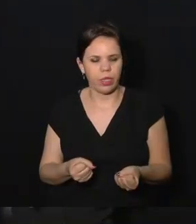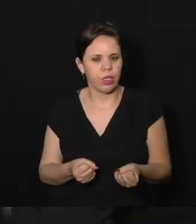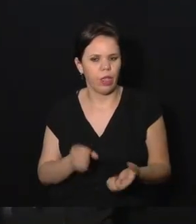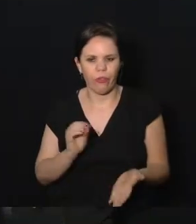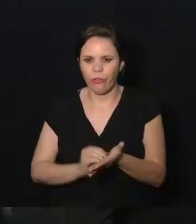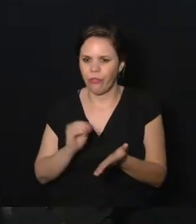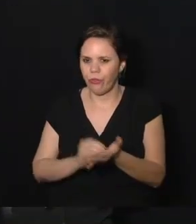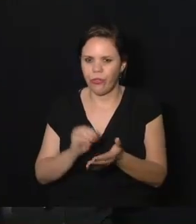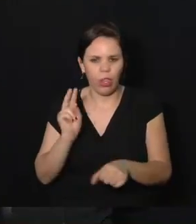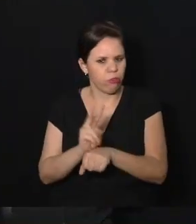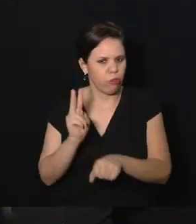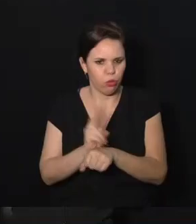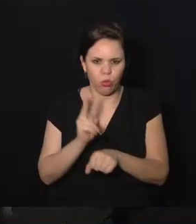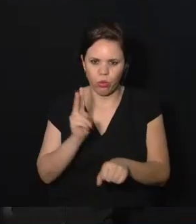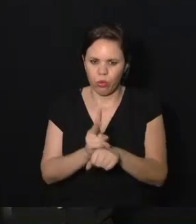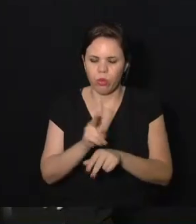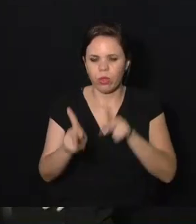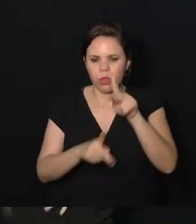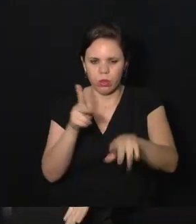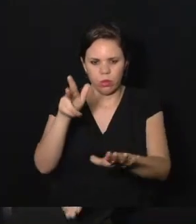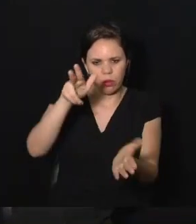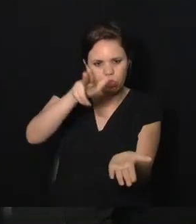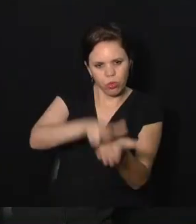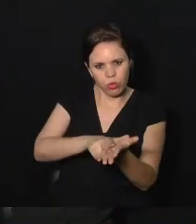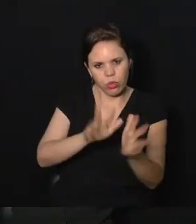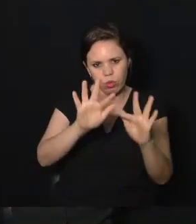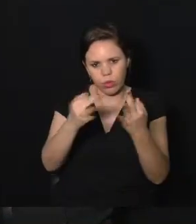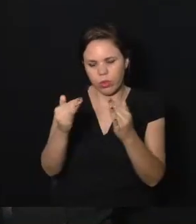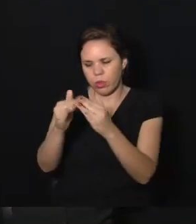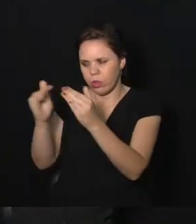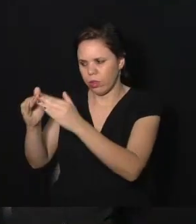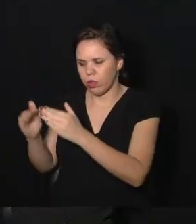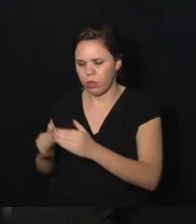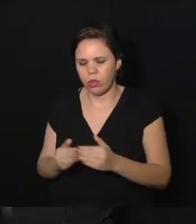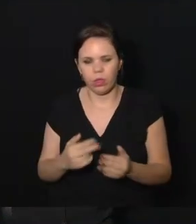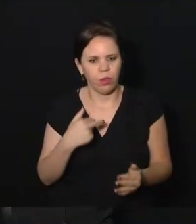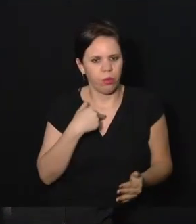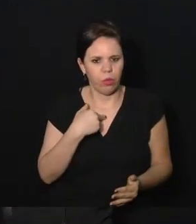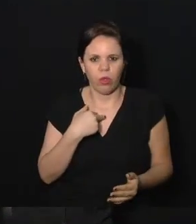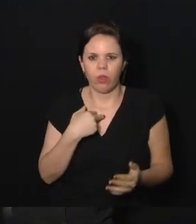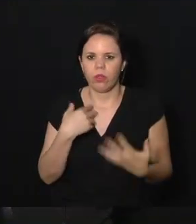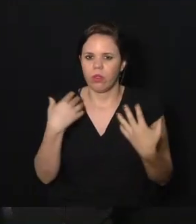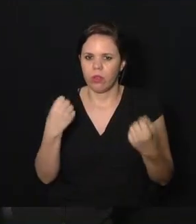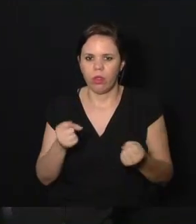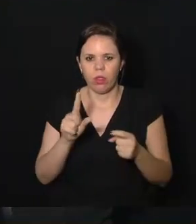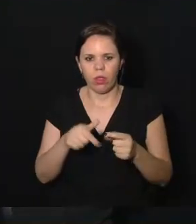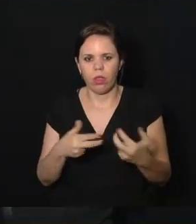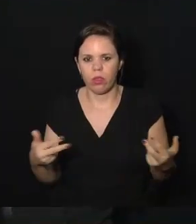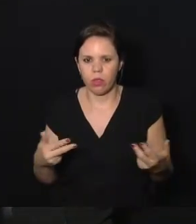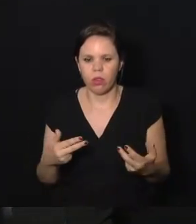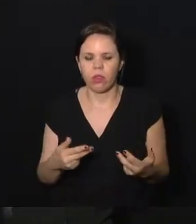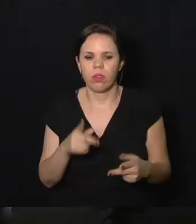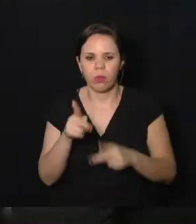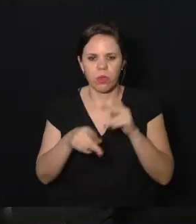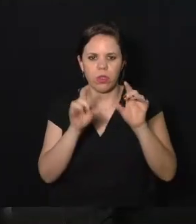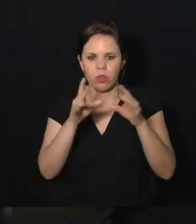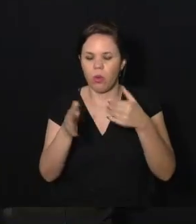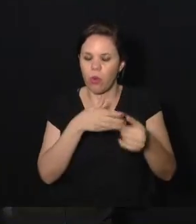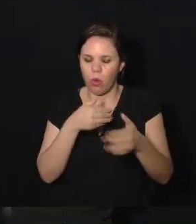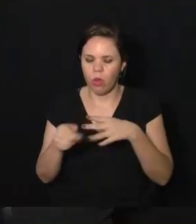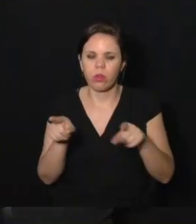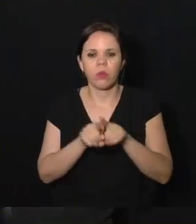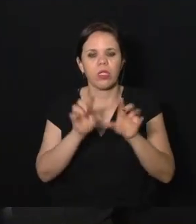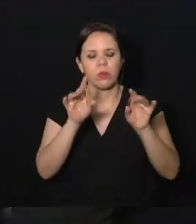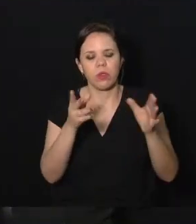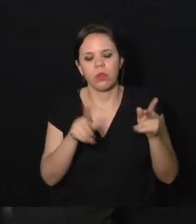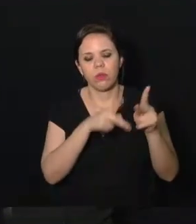cuidados a esses pacientes. O fato é que é inadmissível que ocorra desassistência precisamente com estes pacientes, com qualquer um, mas